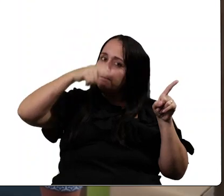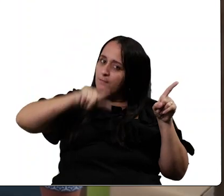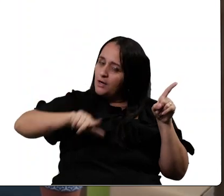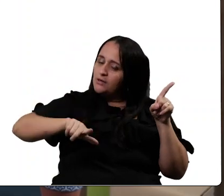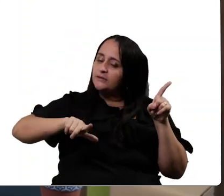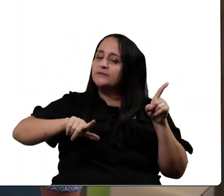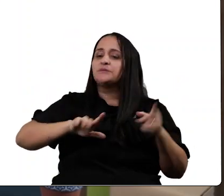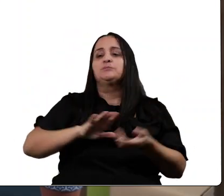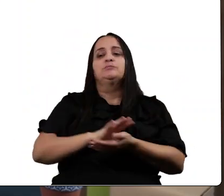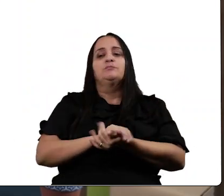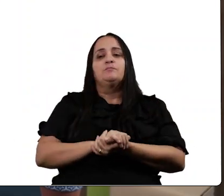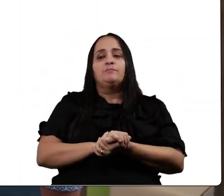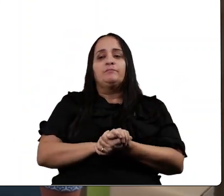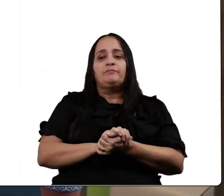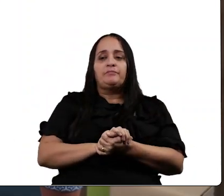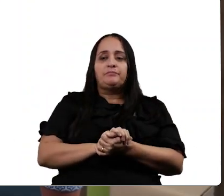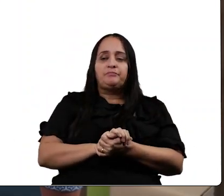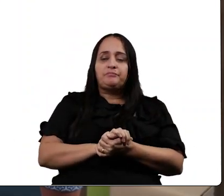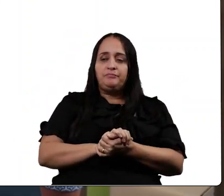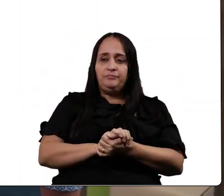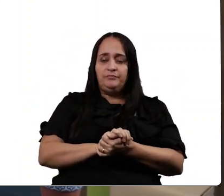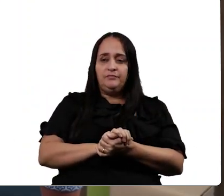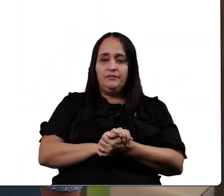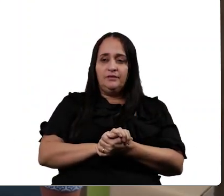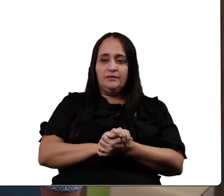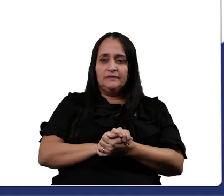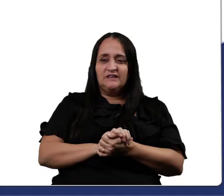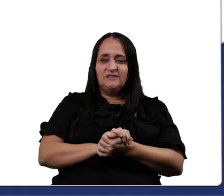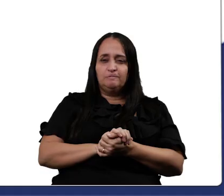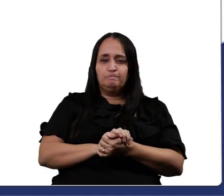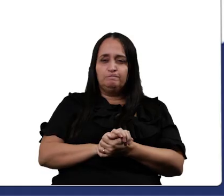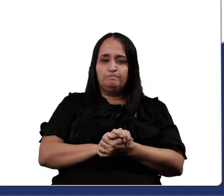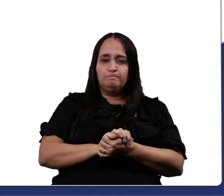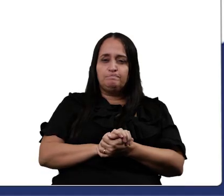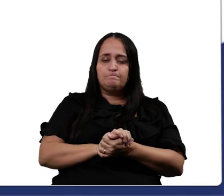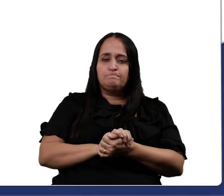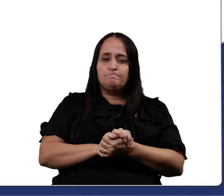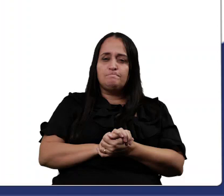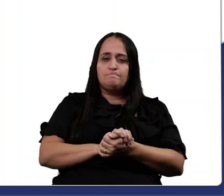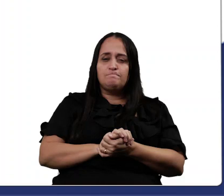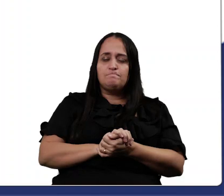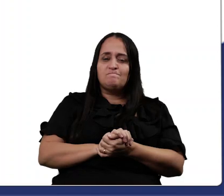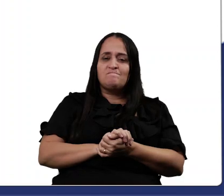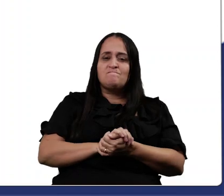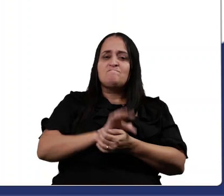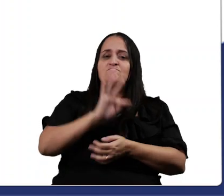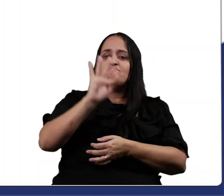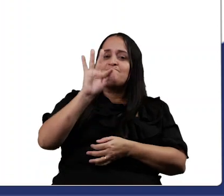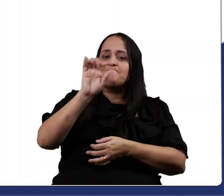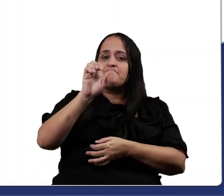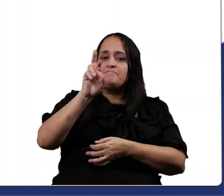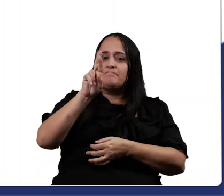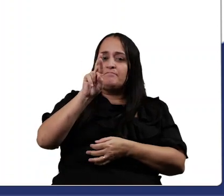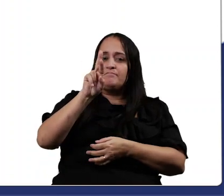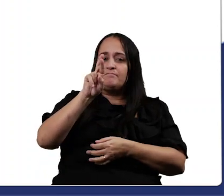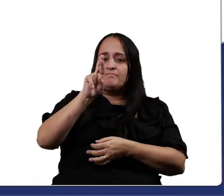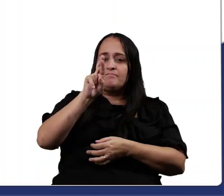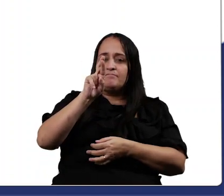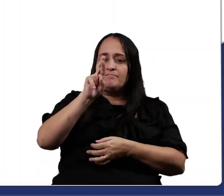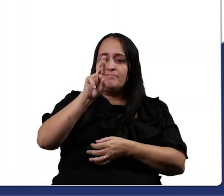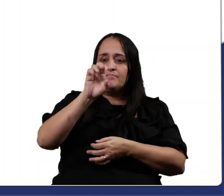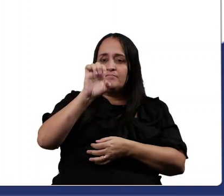mais do que ele sentiu, ou seja, a opinião dele sobre o fato. Ele ainda disse aqui, ó,